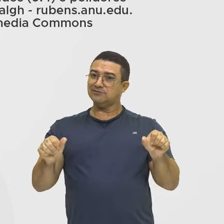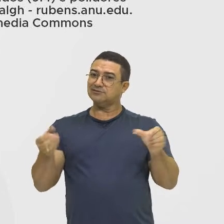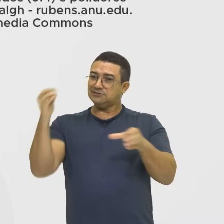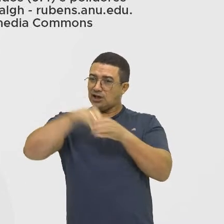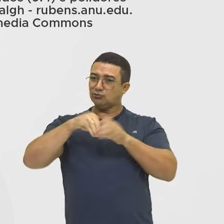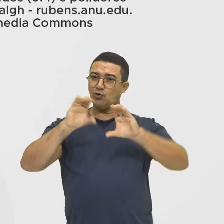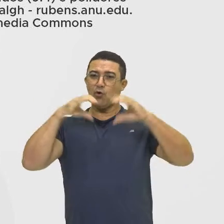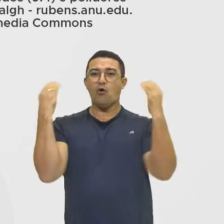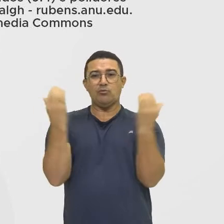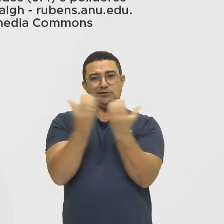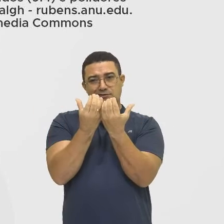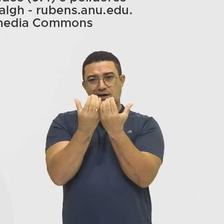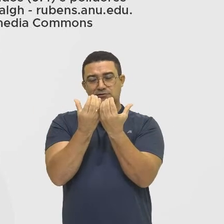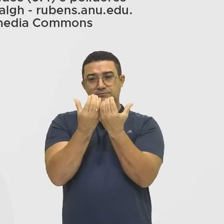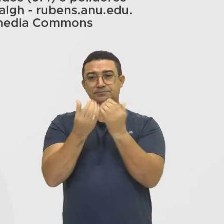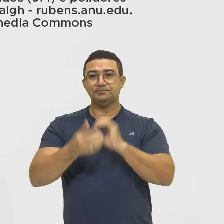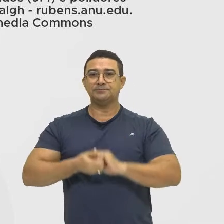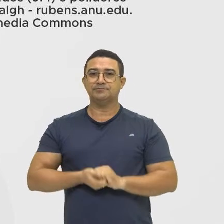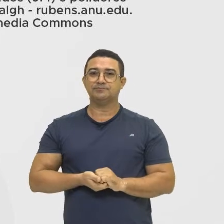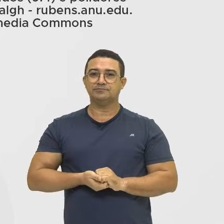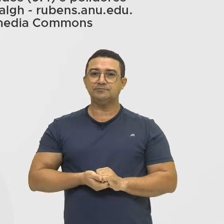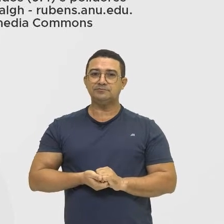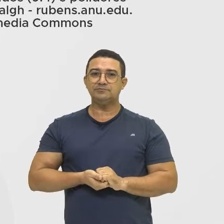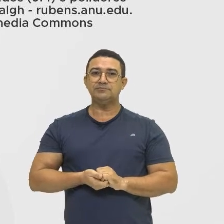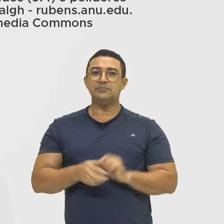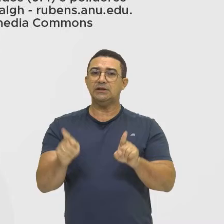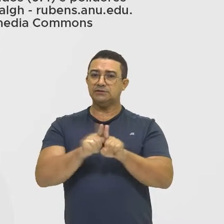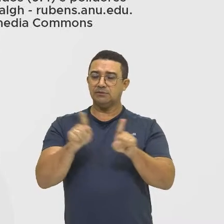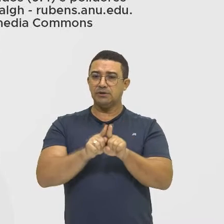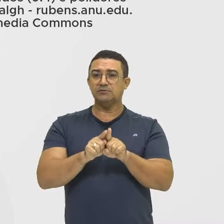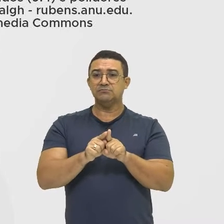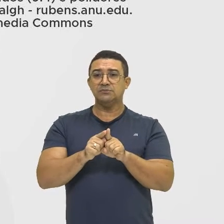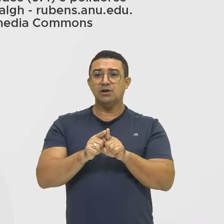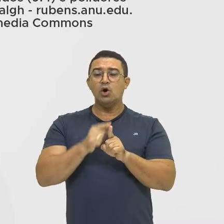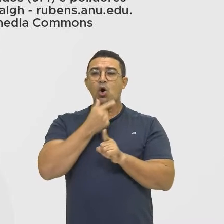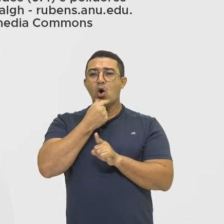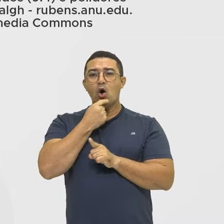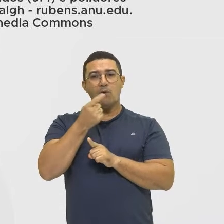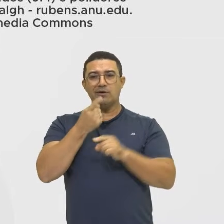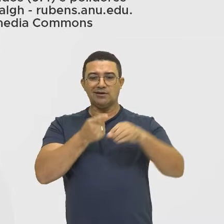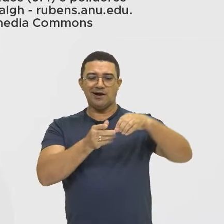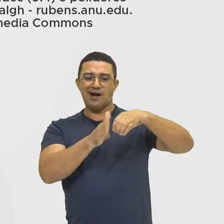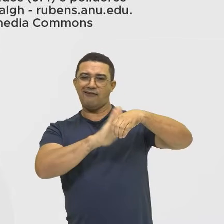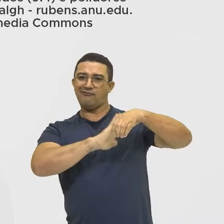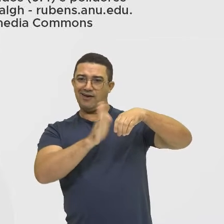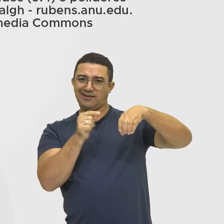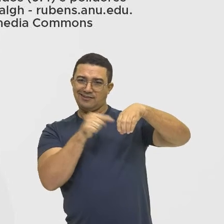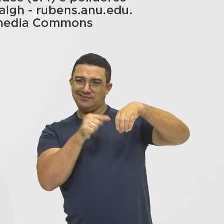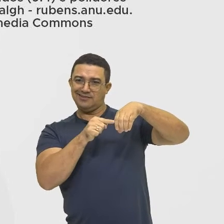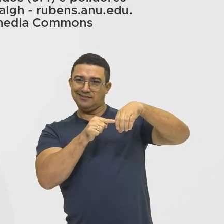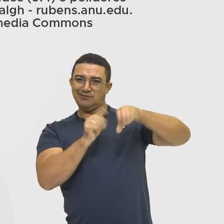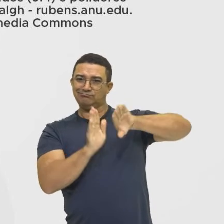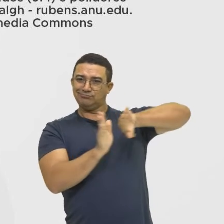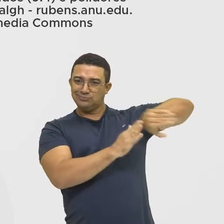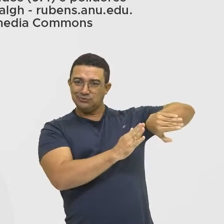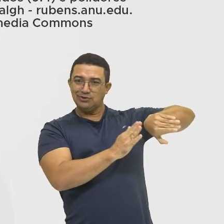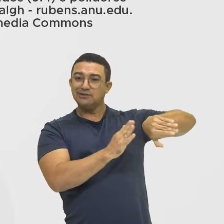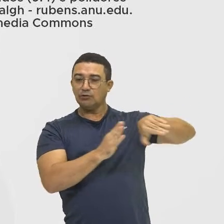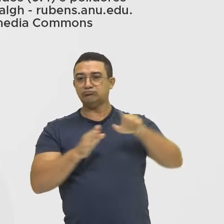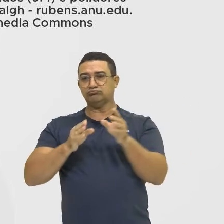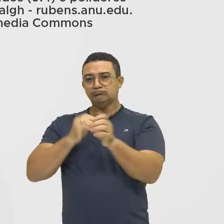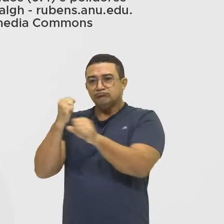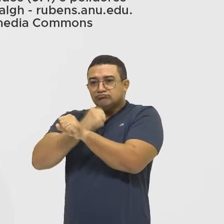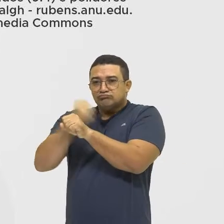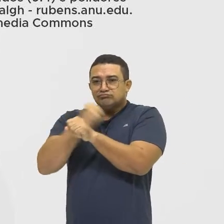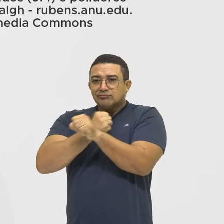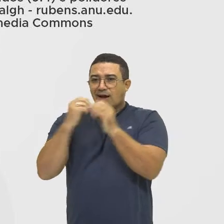comunidades, certo? Aí as construções, como o homem não vivia mais nas cavernas, ele tinha que fazer as suas moradias. E nós